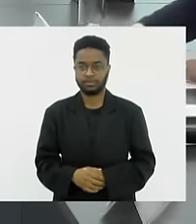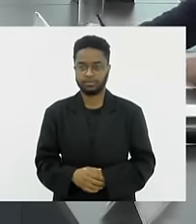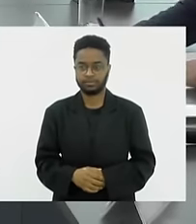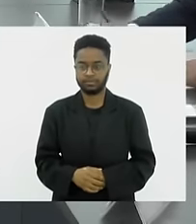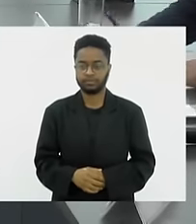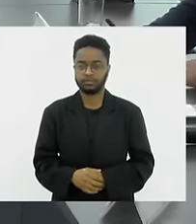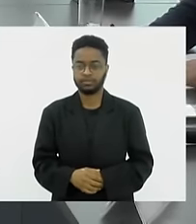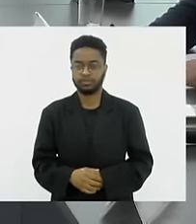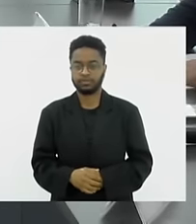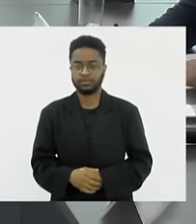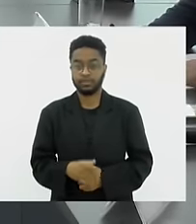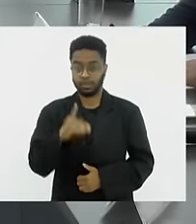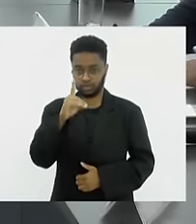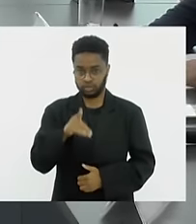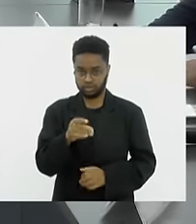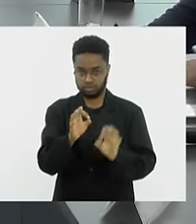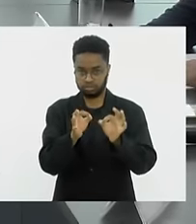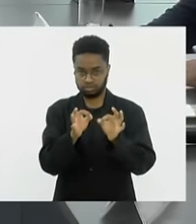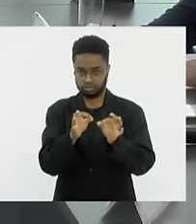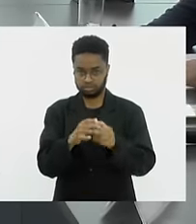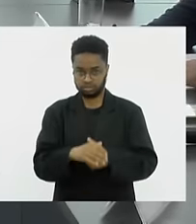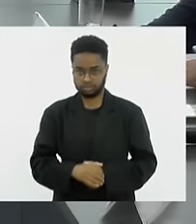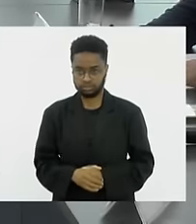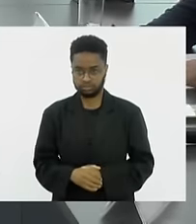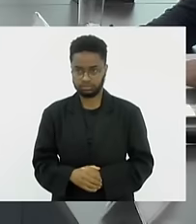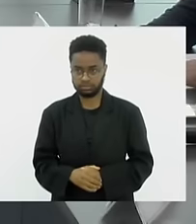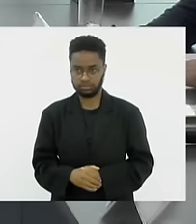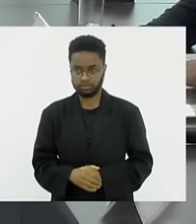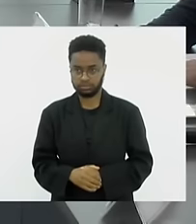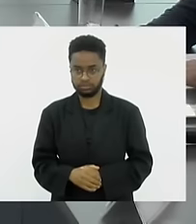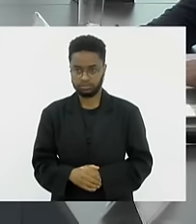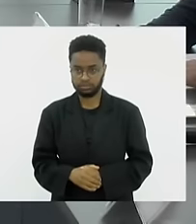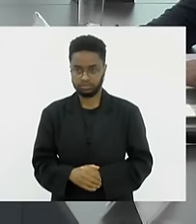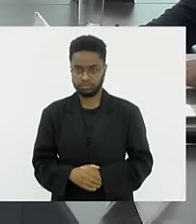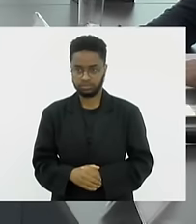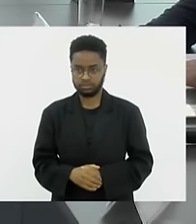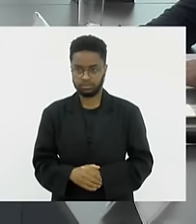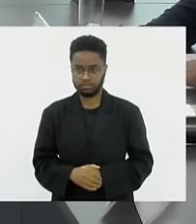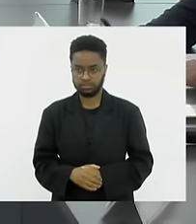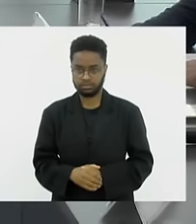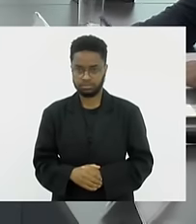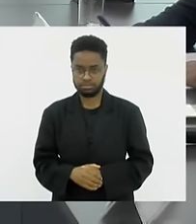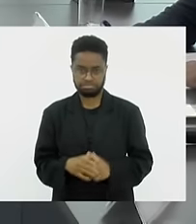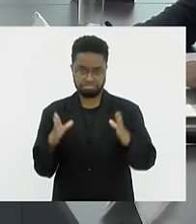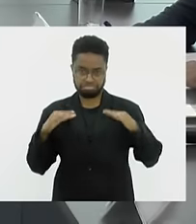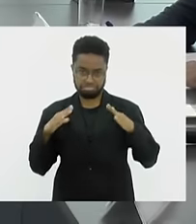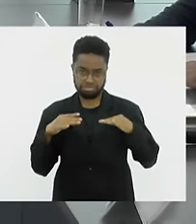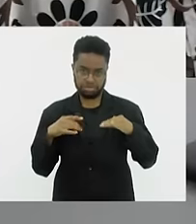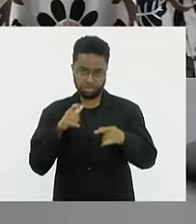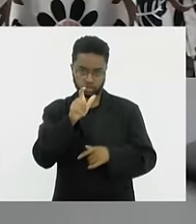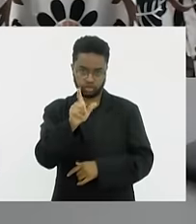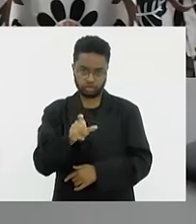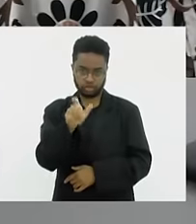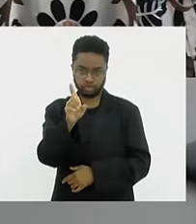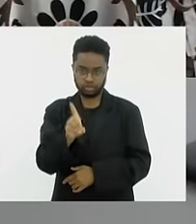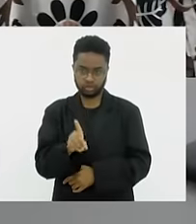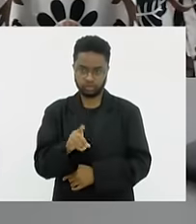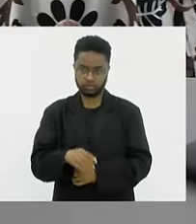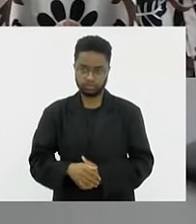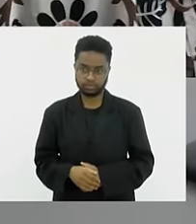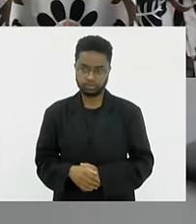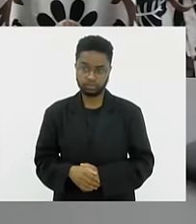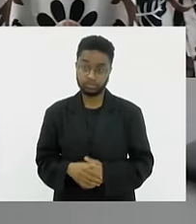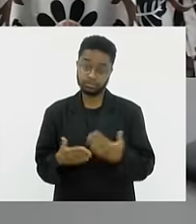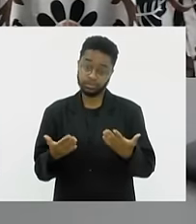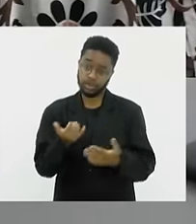Para a diretoria, presidente. Presidente, pra mordomia. Vice. Mordomia para os diretores. Deputado, assim, o